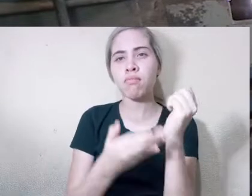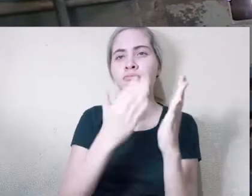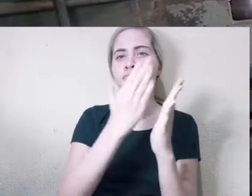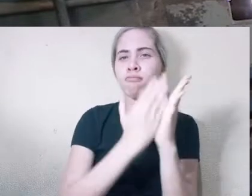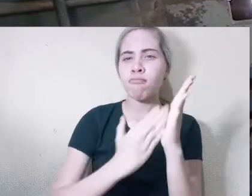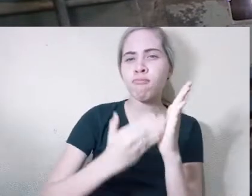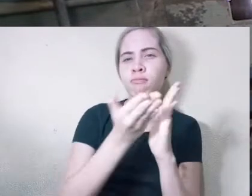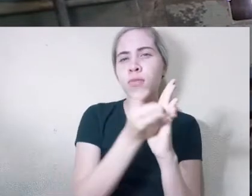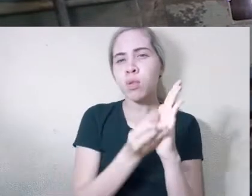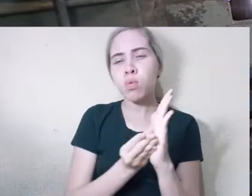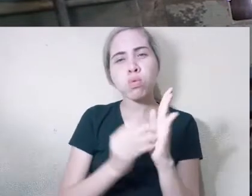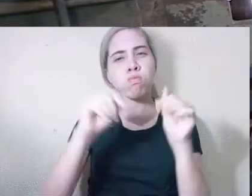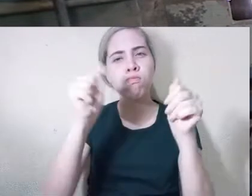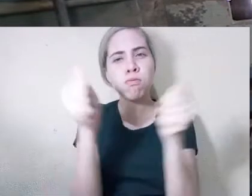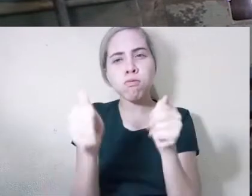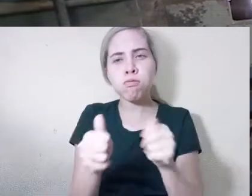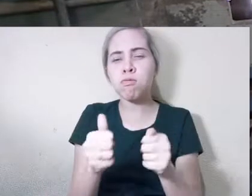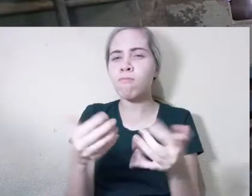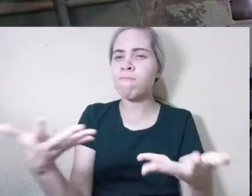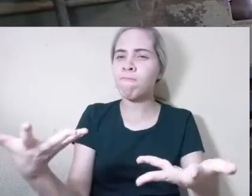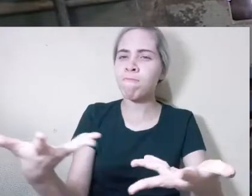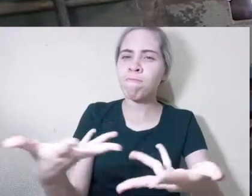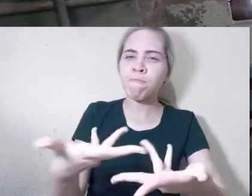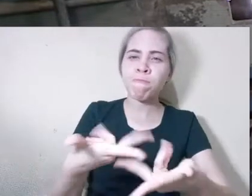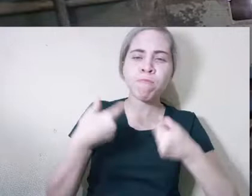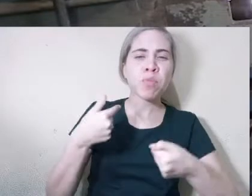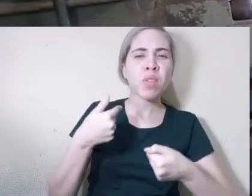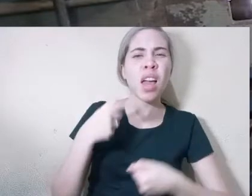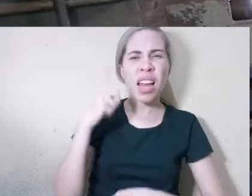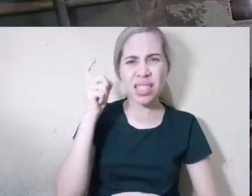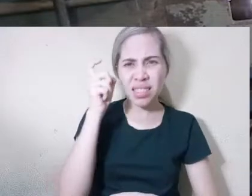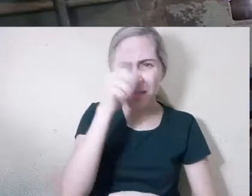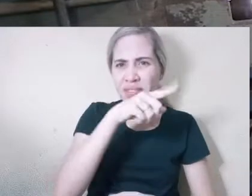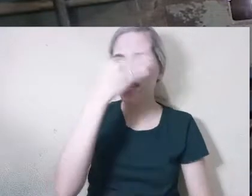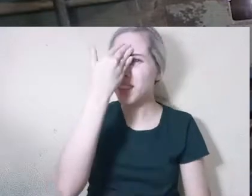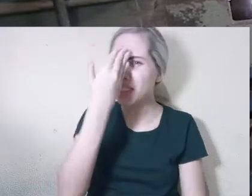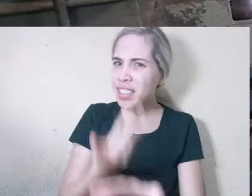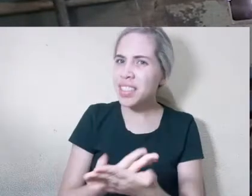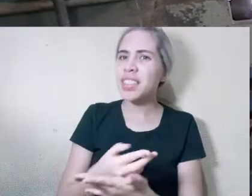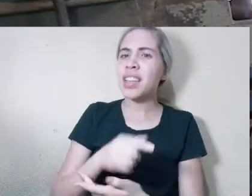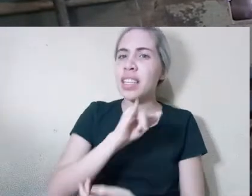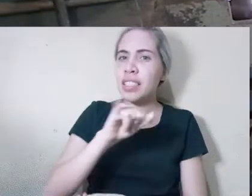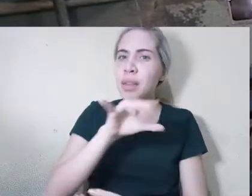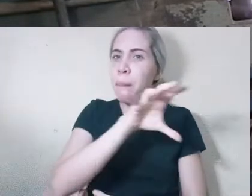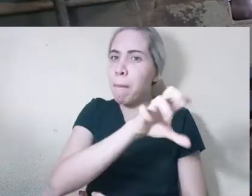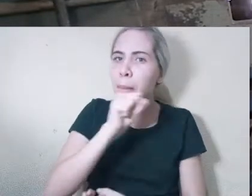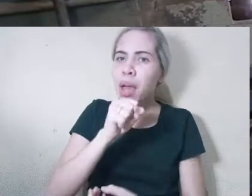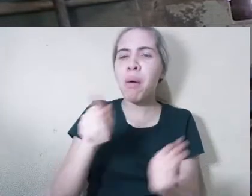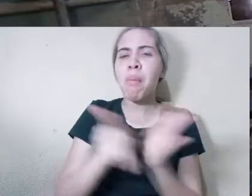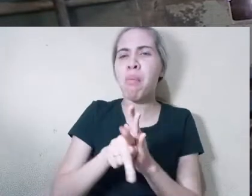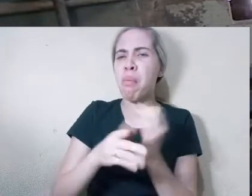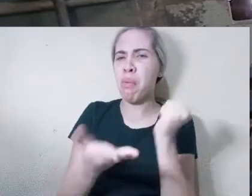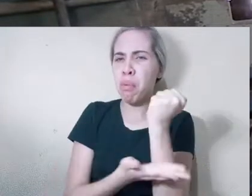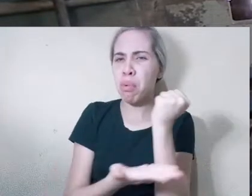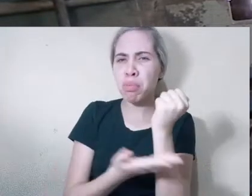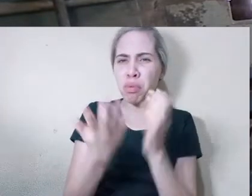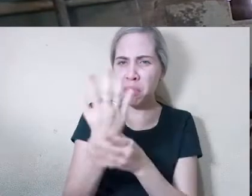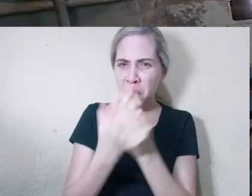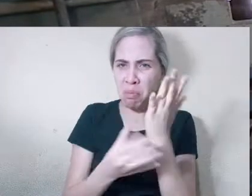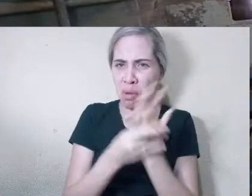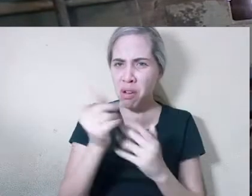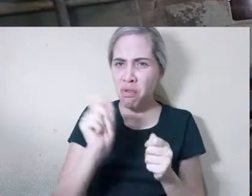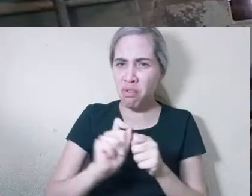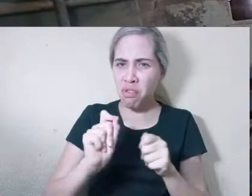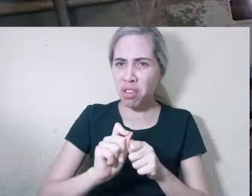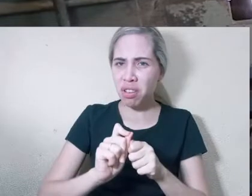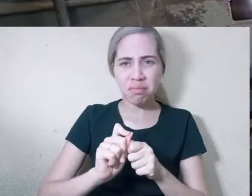padrão de qualidade impressionante. É até difícil de acreditar, se eu não estivesse pegando aqui, eu não acreditava que isso tinha sido entalhado à mão. E isso